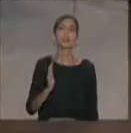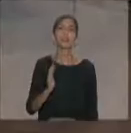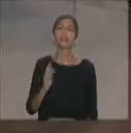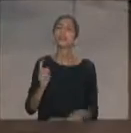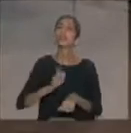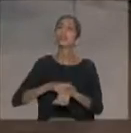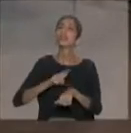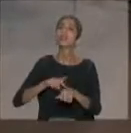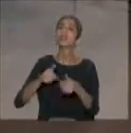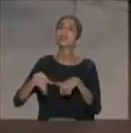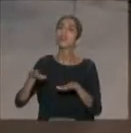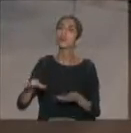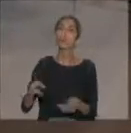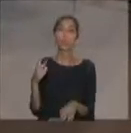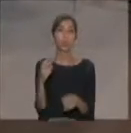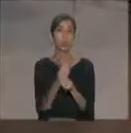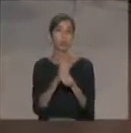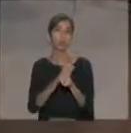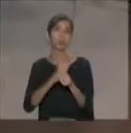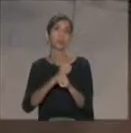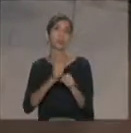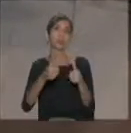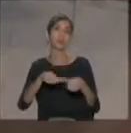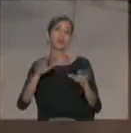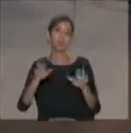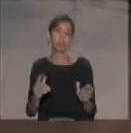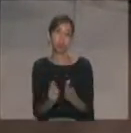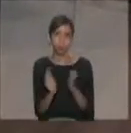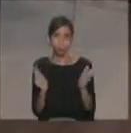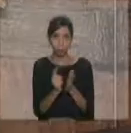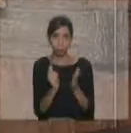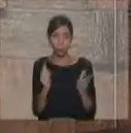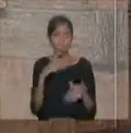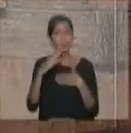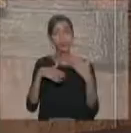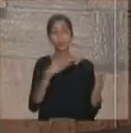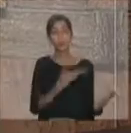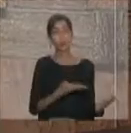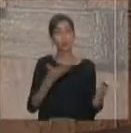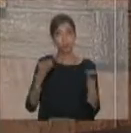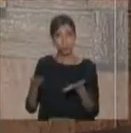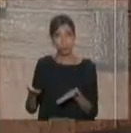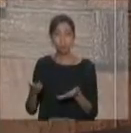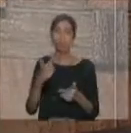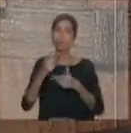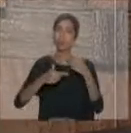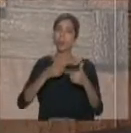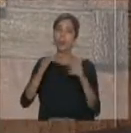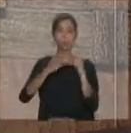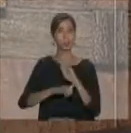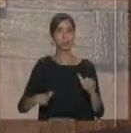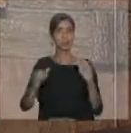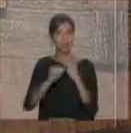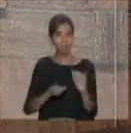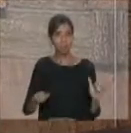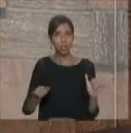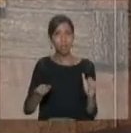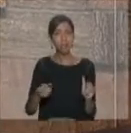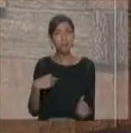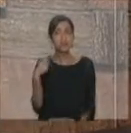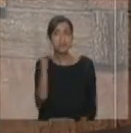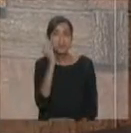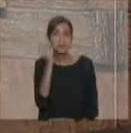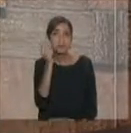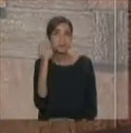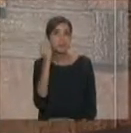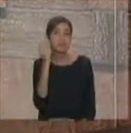senhor ficou lá? Fiquei 2 anos nesse jornal. E um dia eu fui convidado para trabalhar em publicidade. Aí eu fui para